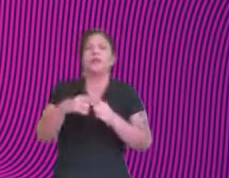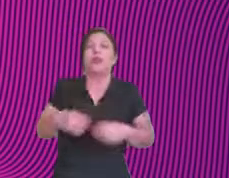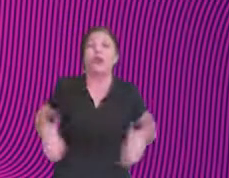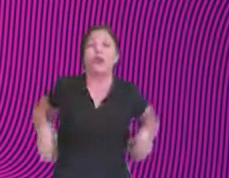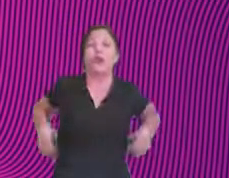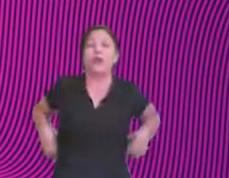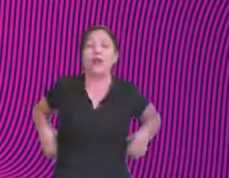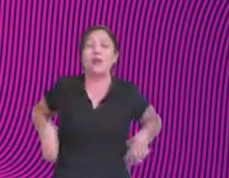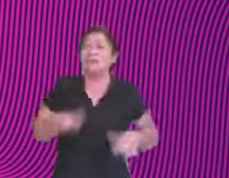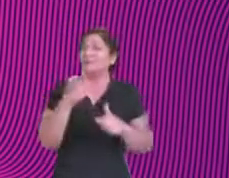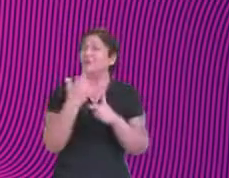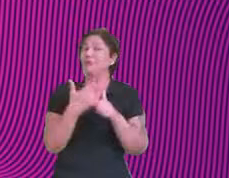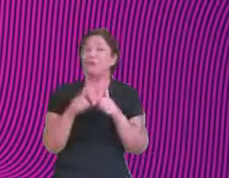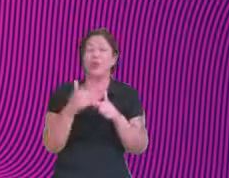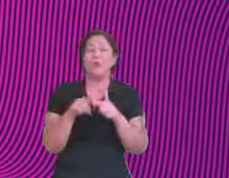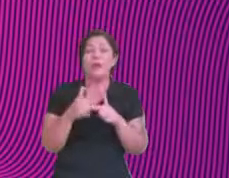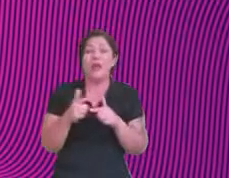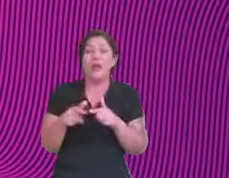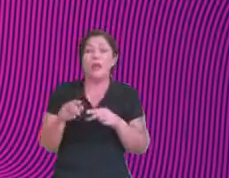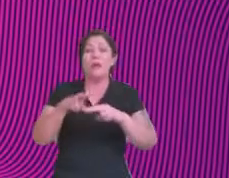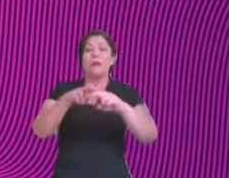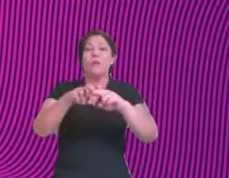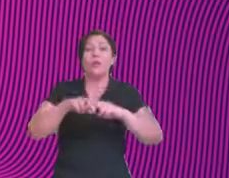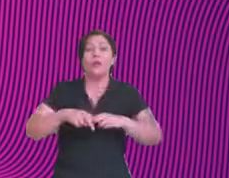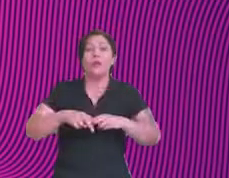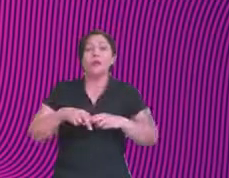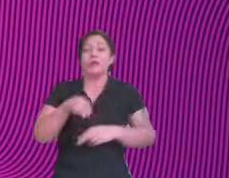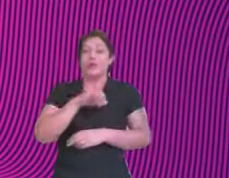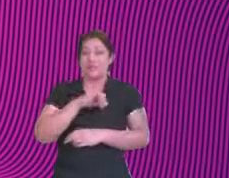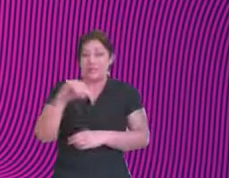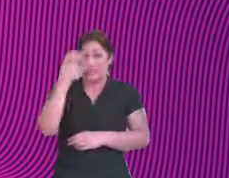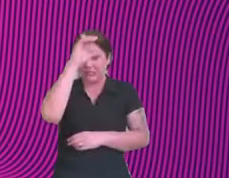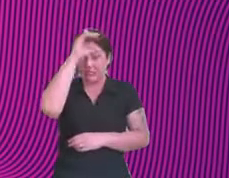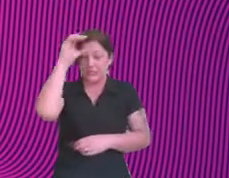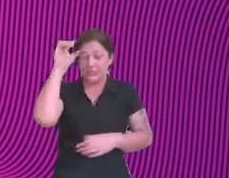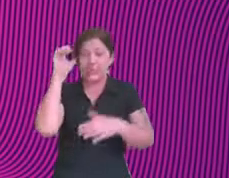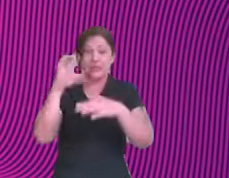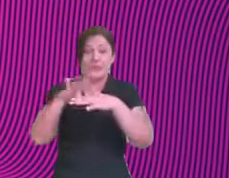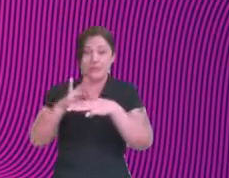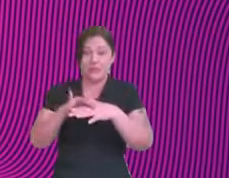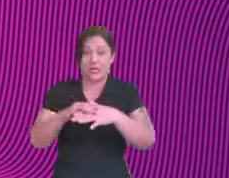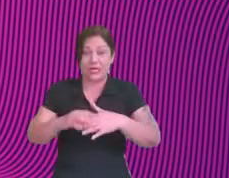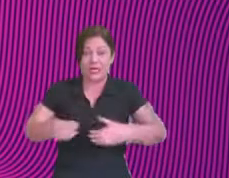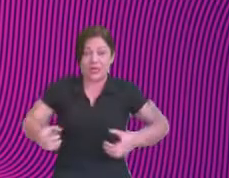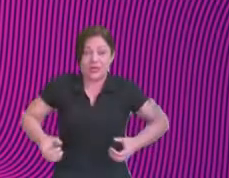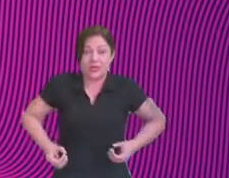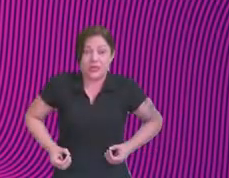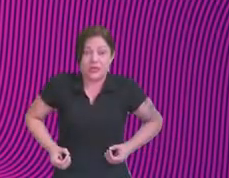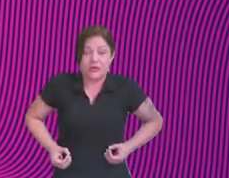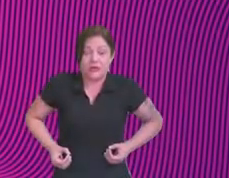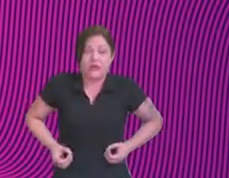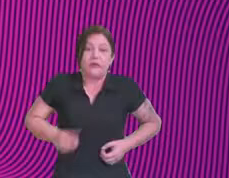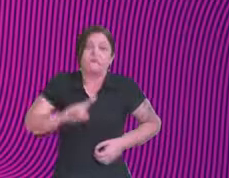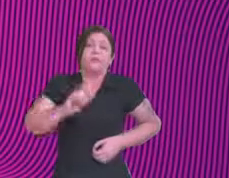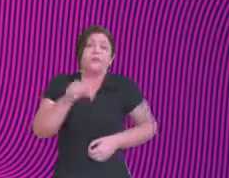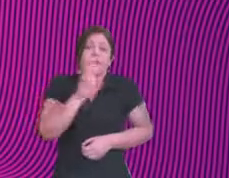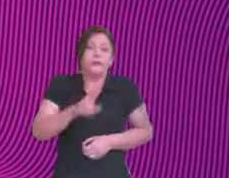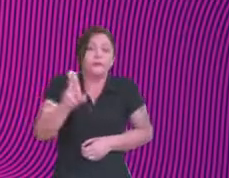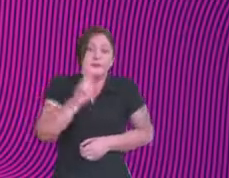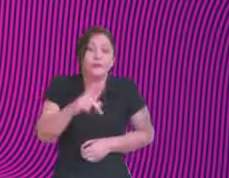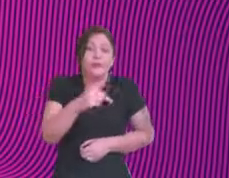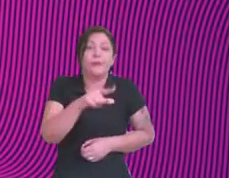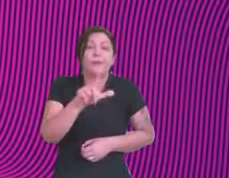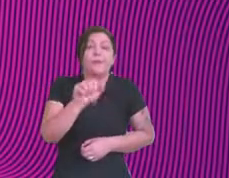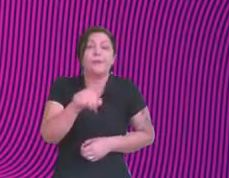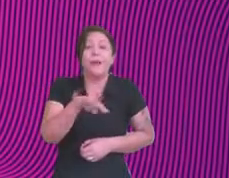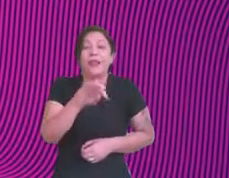no câncer de ovário. Então, assim, é um detalhe bem interessante que o estudo holandês trouxe também. Eu não sei por que vocês não